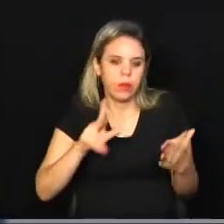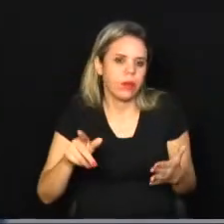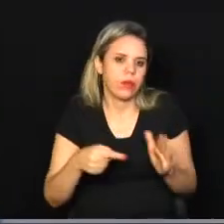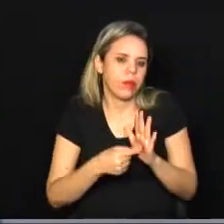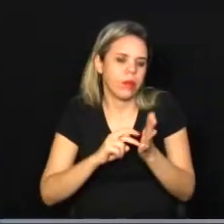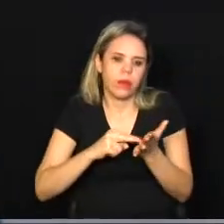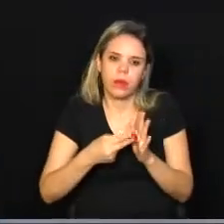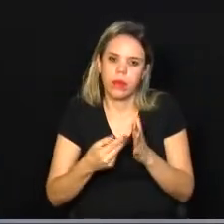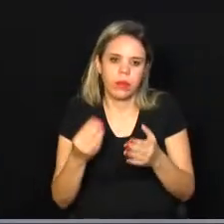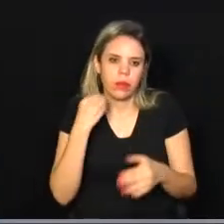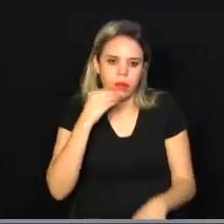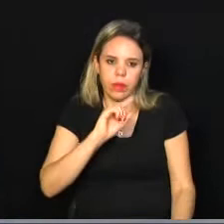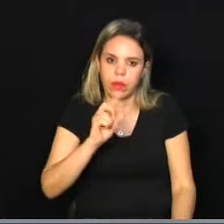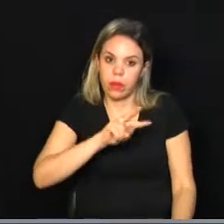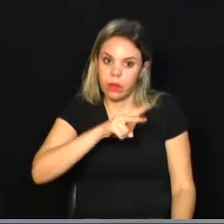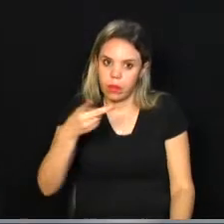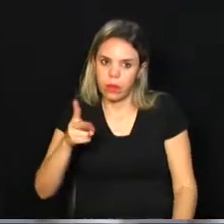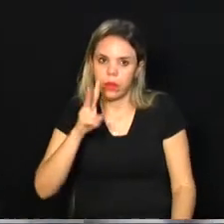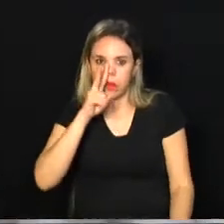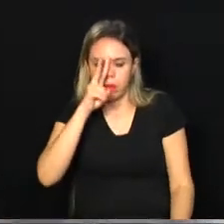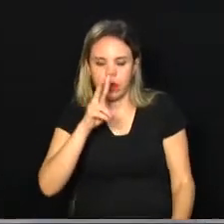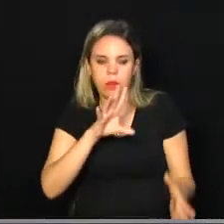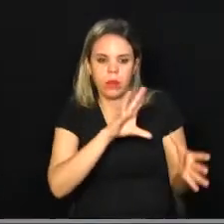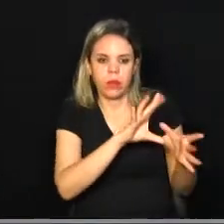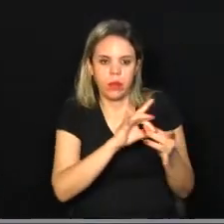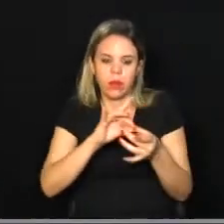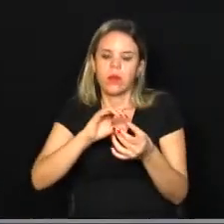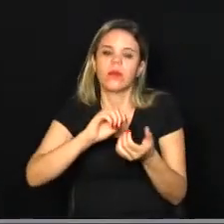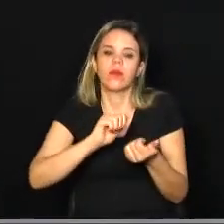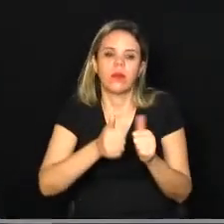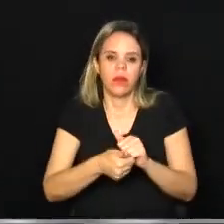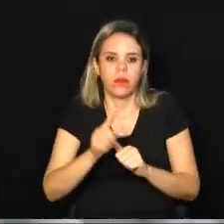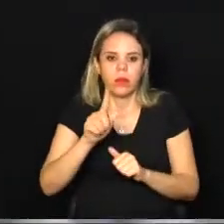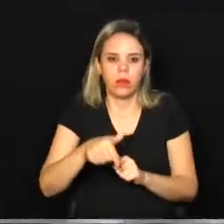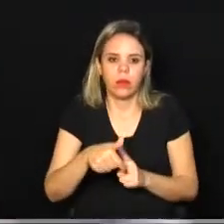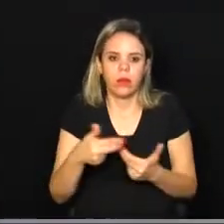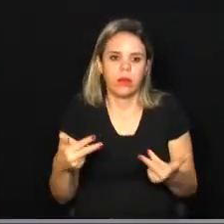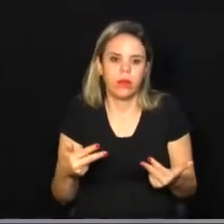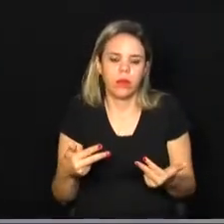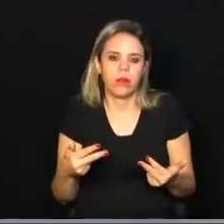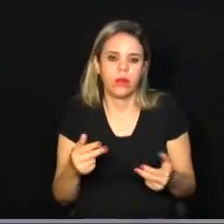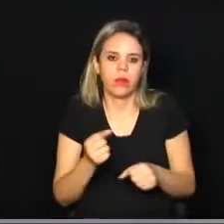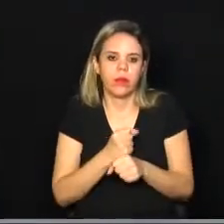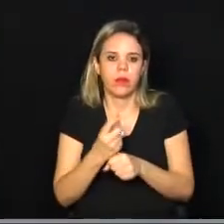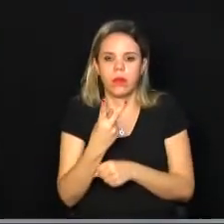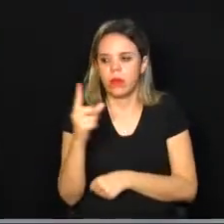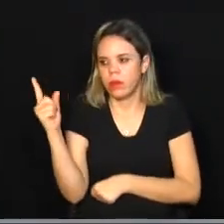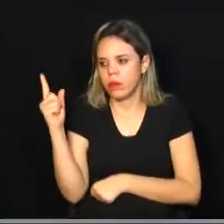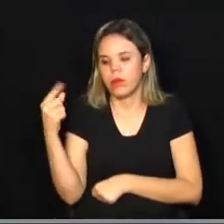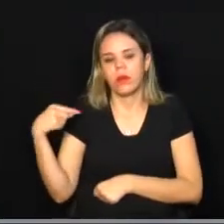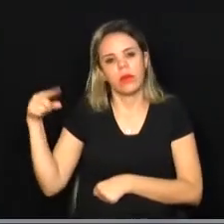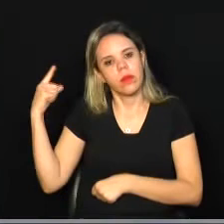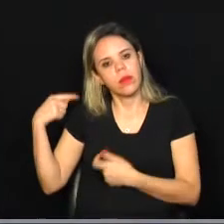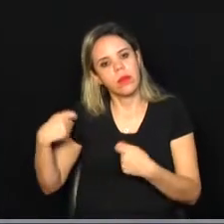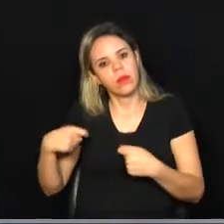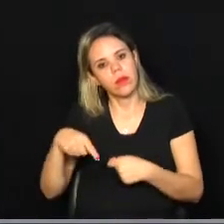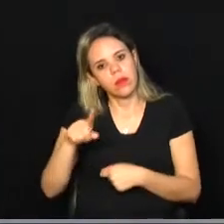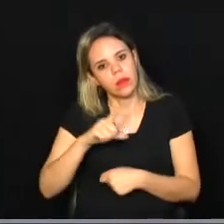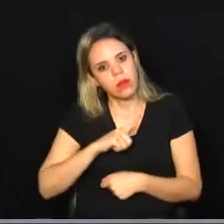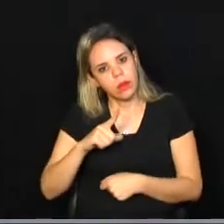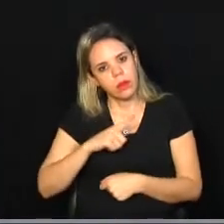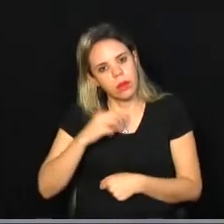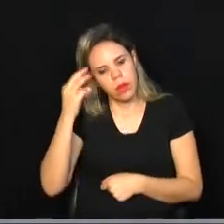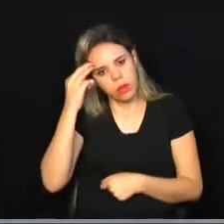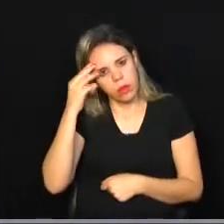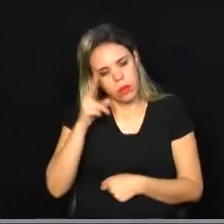de fraqueza. Ao contrário, o contexto esportivo, e até mesmo esse século XXI, demanda que você seja